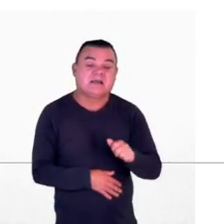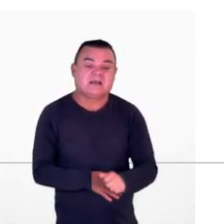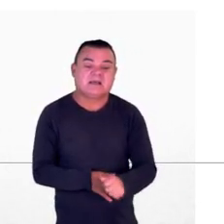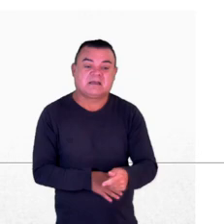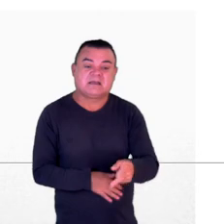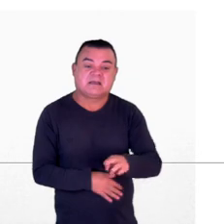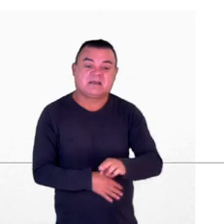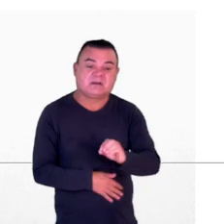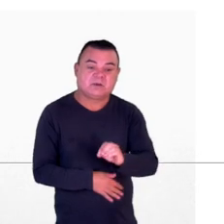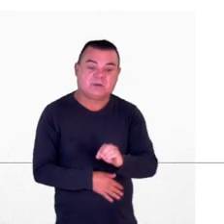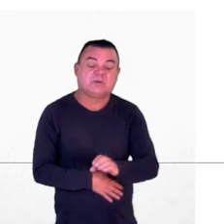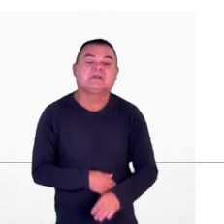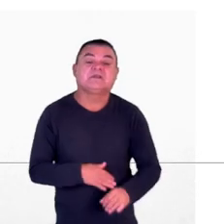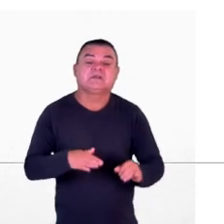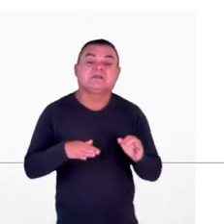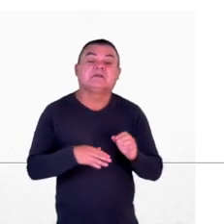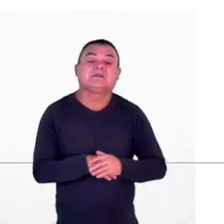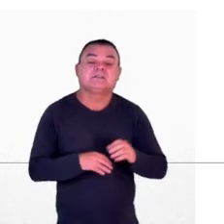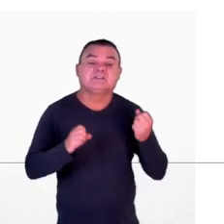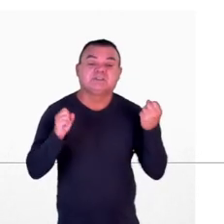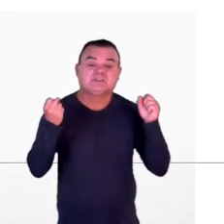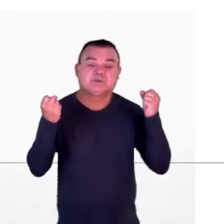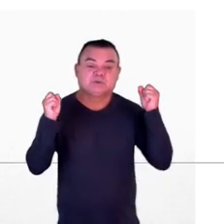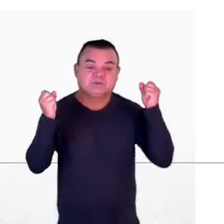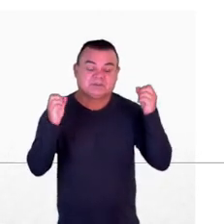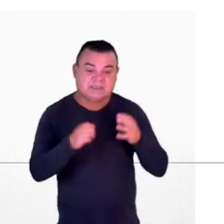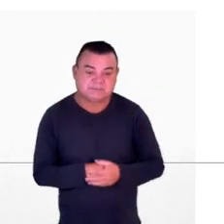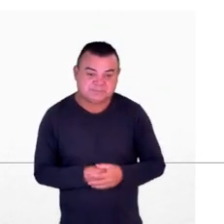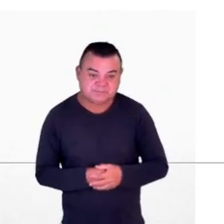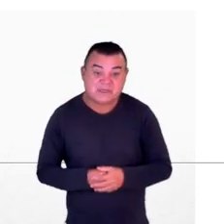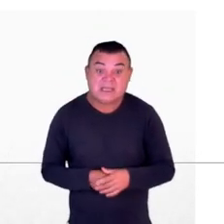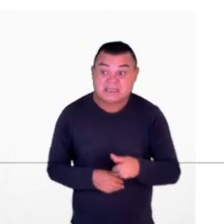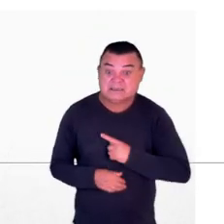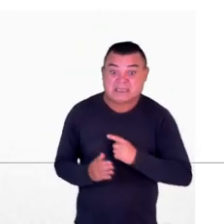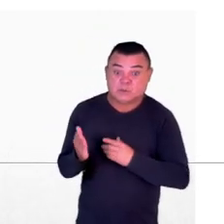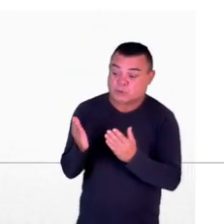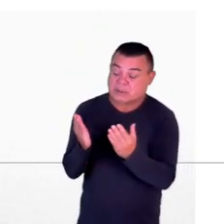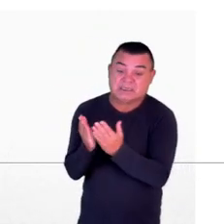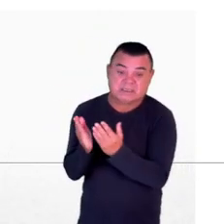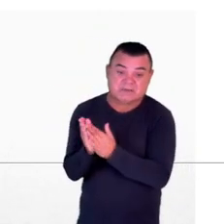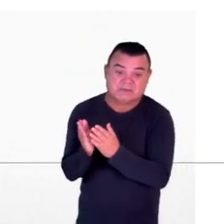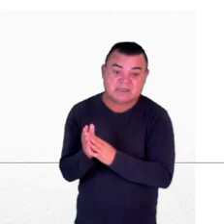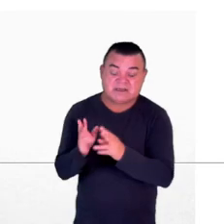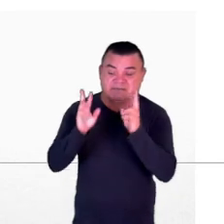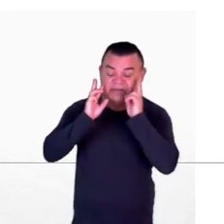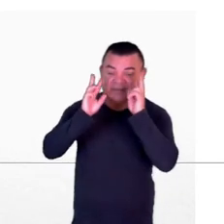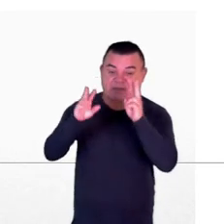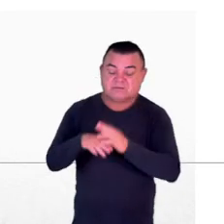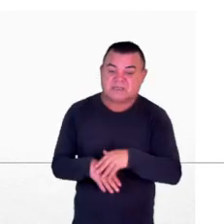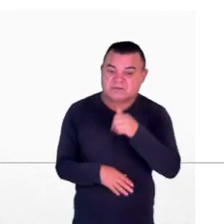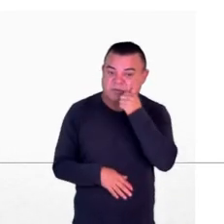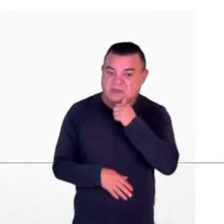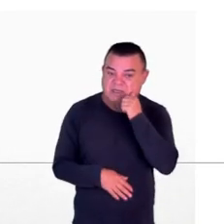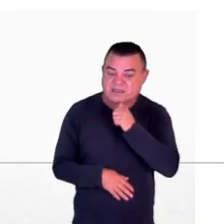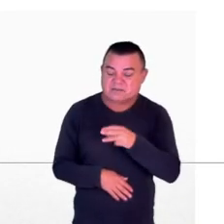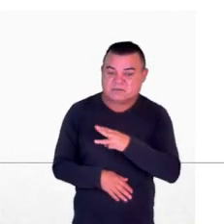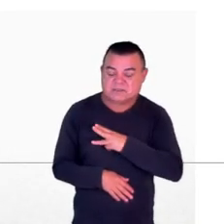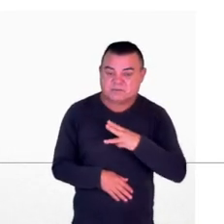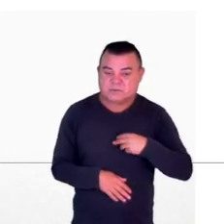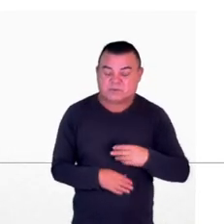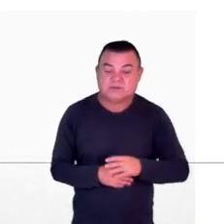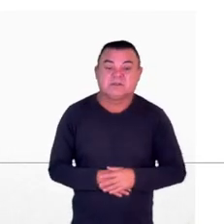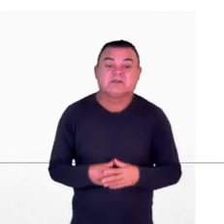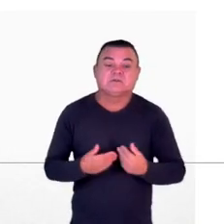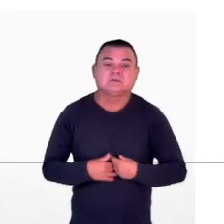tem um livro que tá por aqui que tá ali que é a visão das mulheres do Ministério Público sobre direitos humanos em que nós escrevemos um